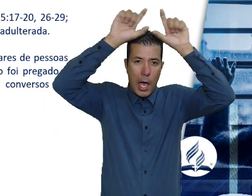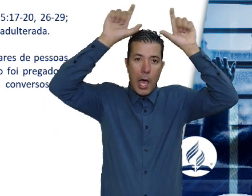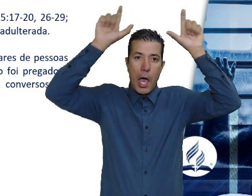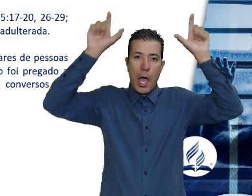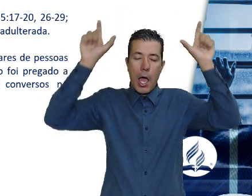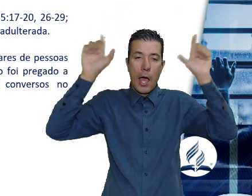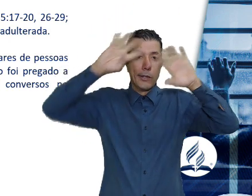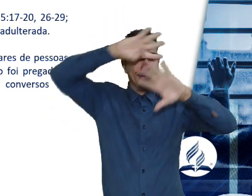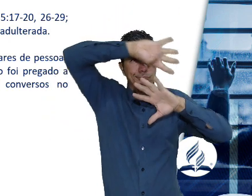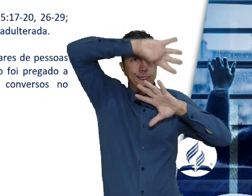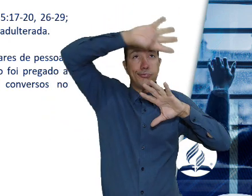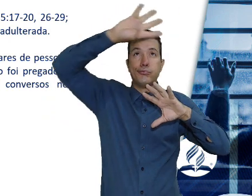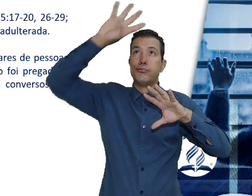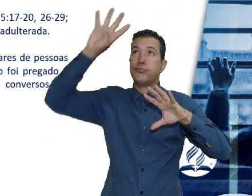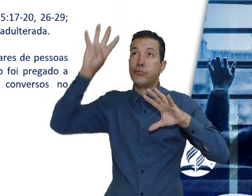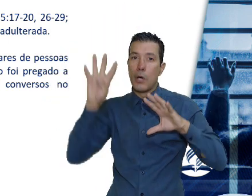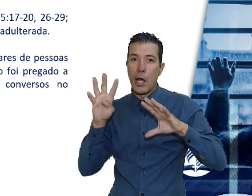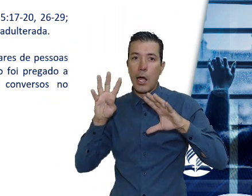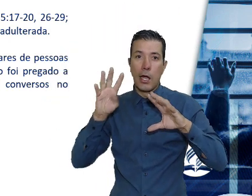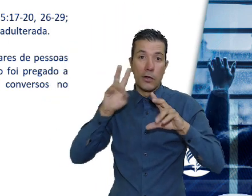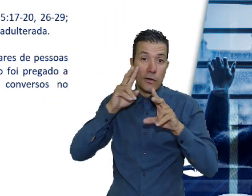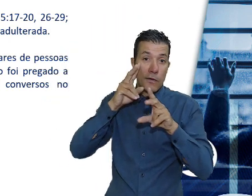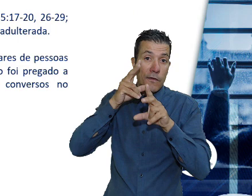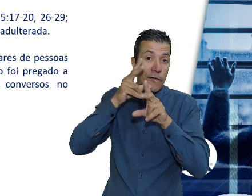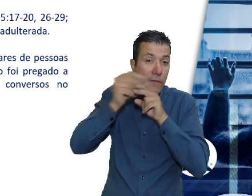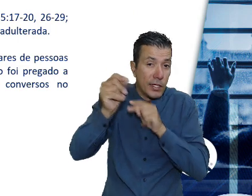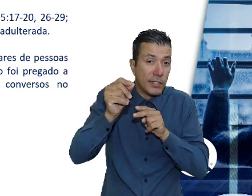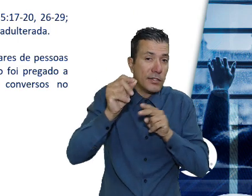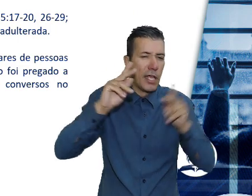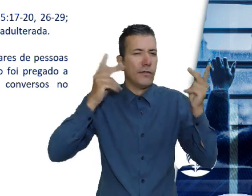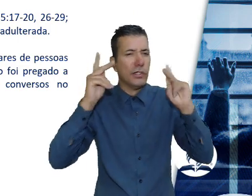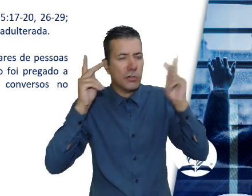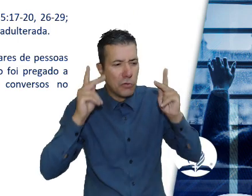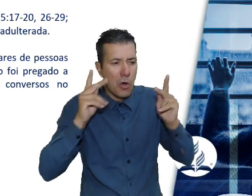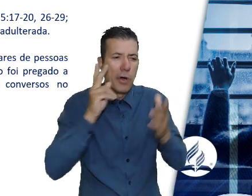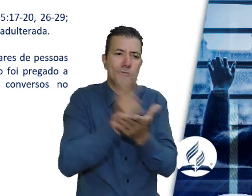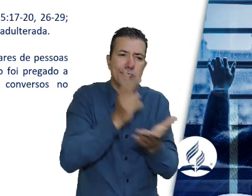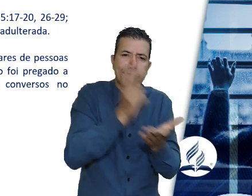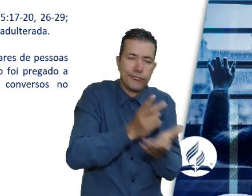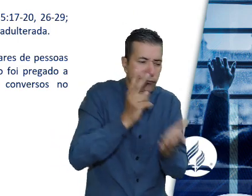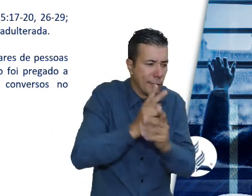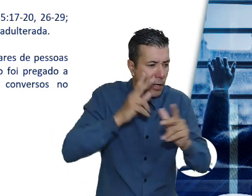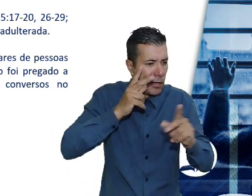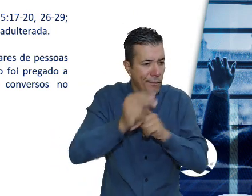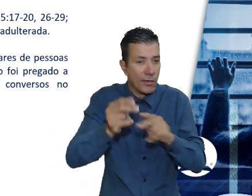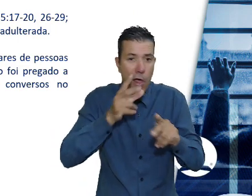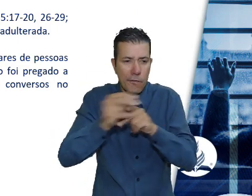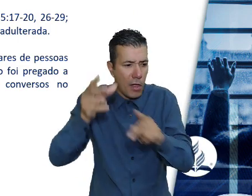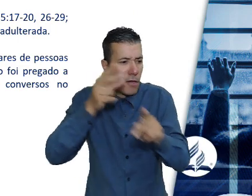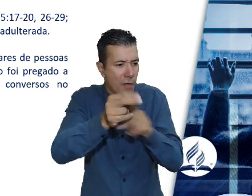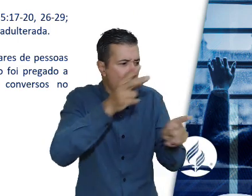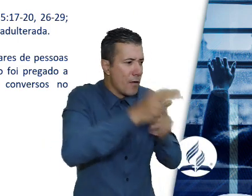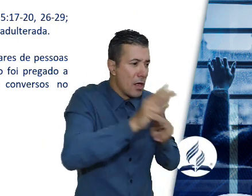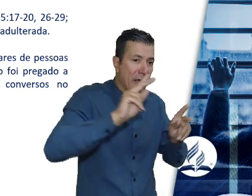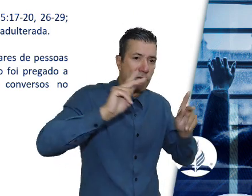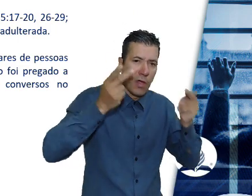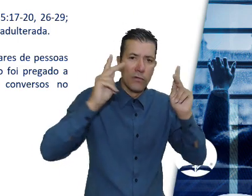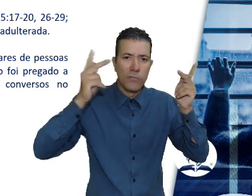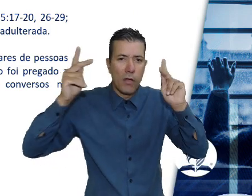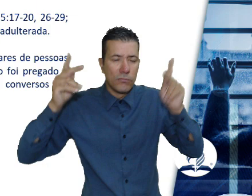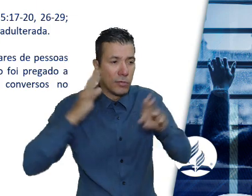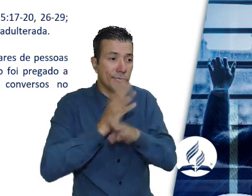vitorioso. E ele sai vencendo e para vencer. Então, pastor Leonardo, este cavalo branco, ele